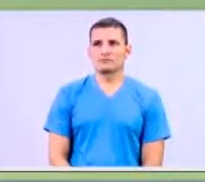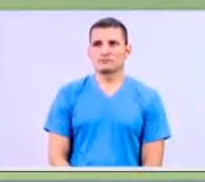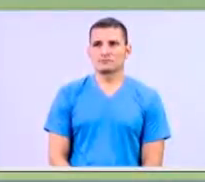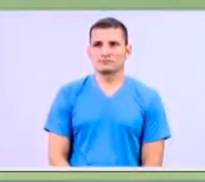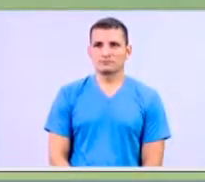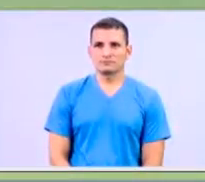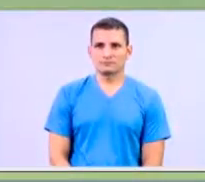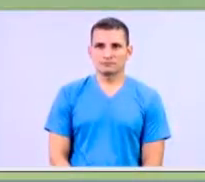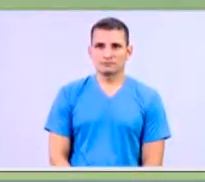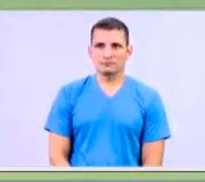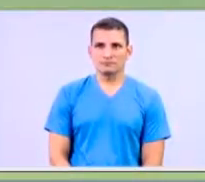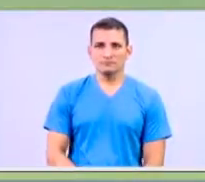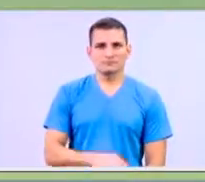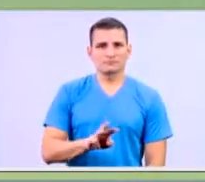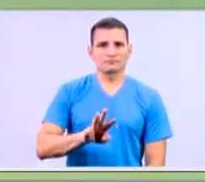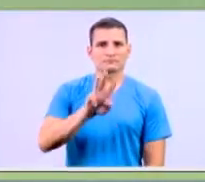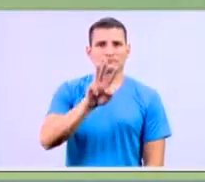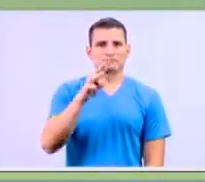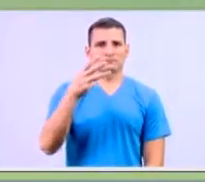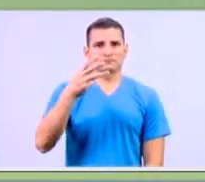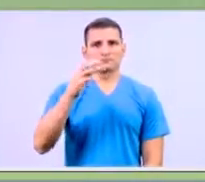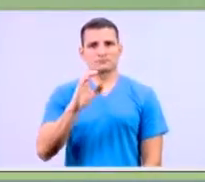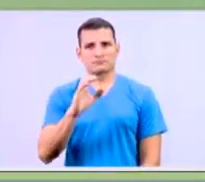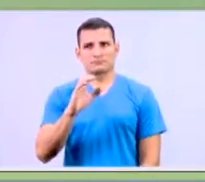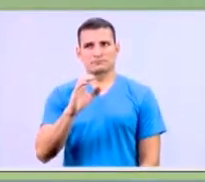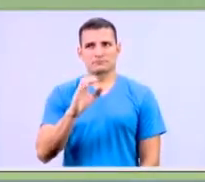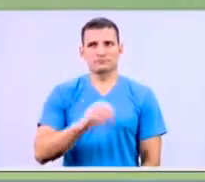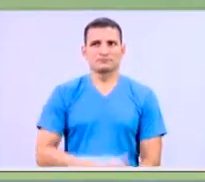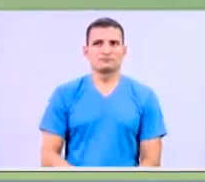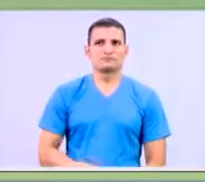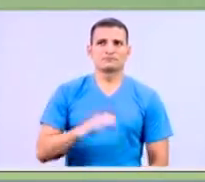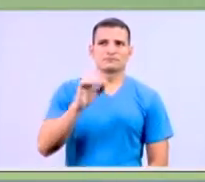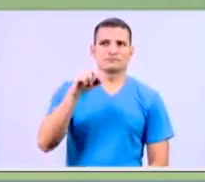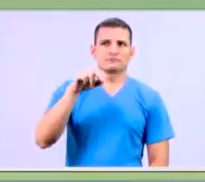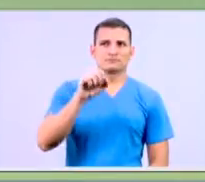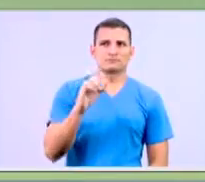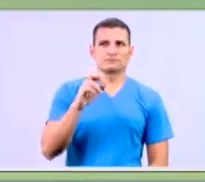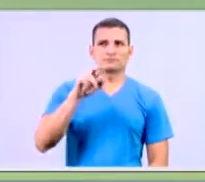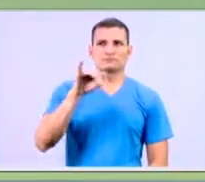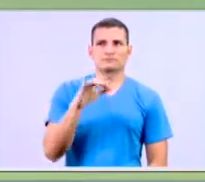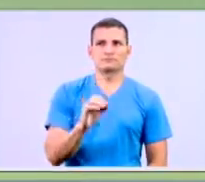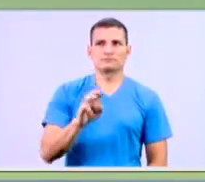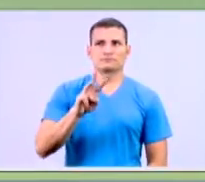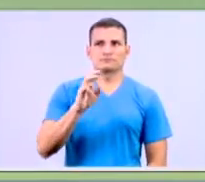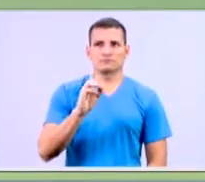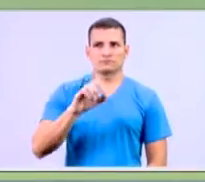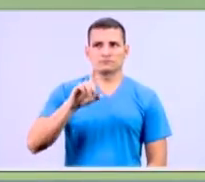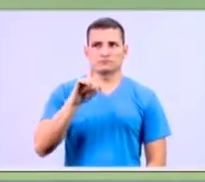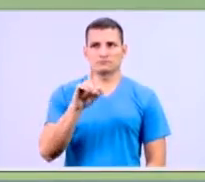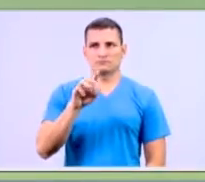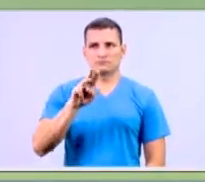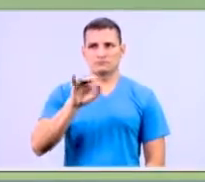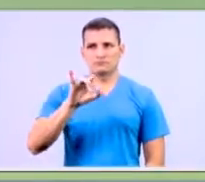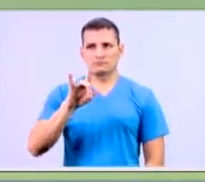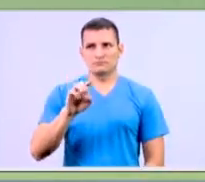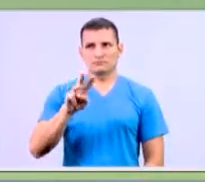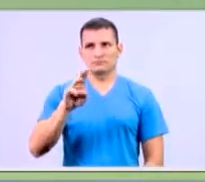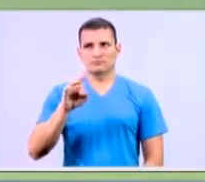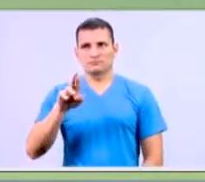nosso último item, o W3C, ou então o Consórcio World Wide Web. Ele desenvolve